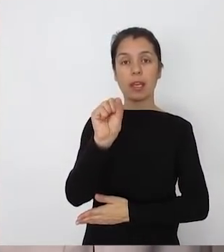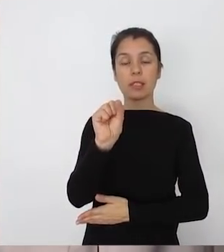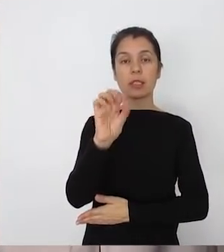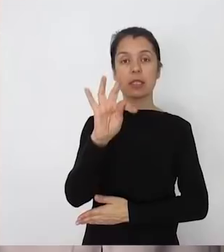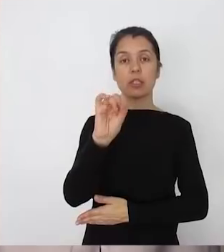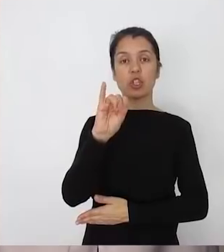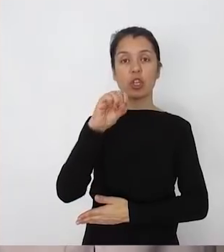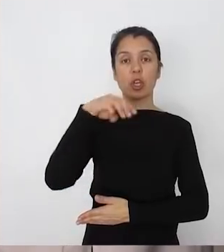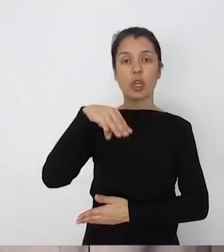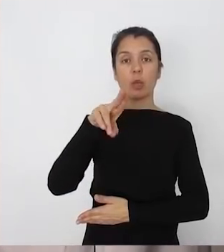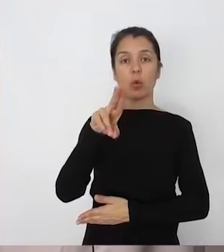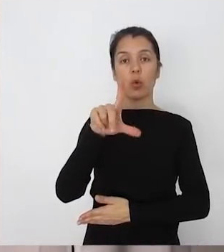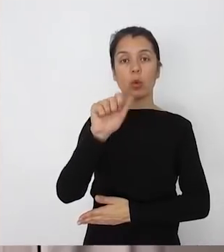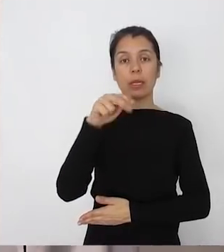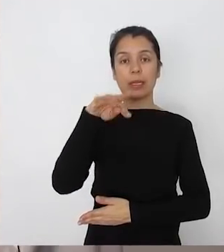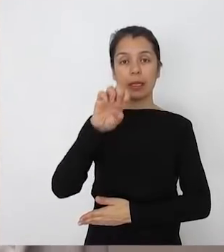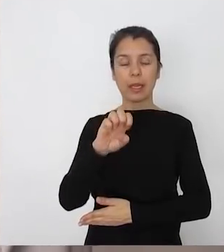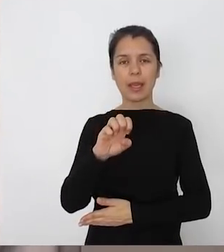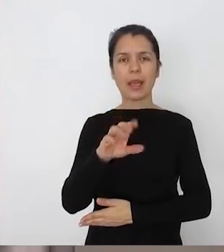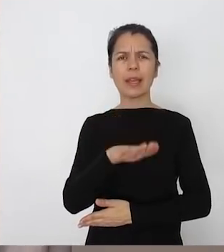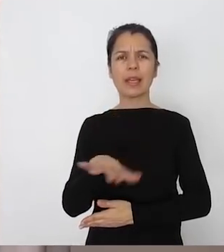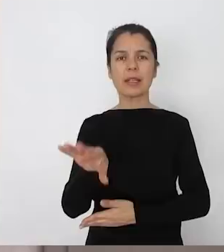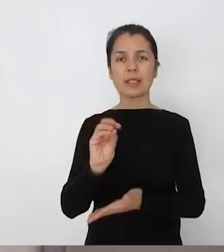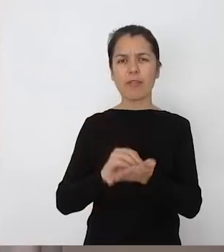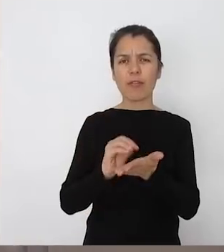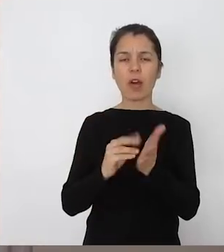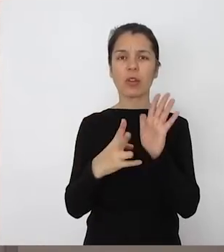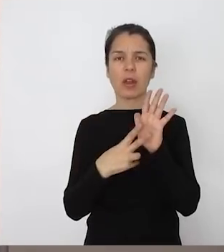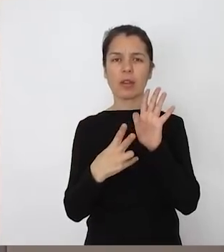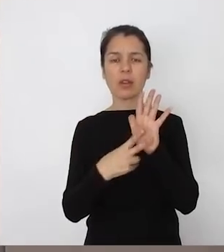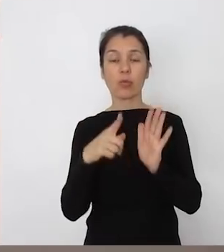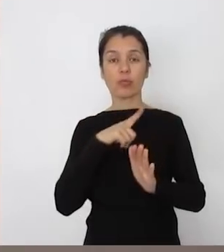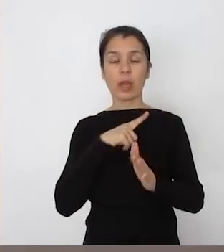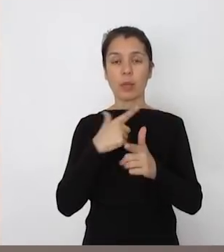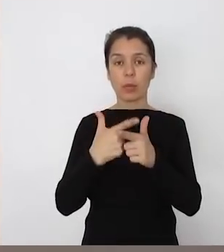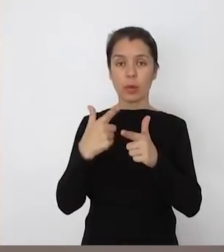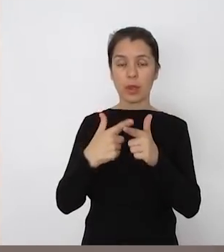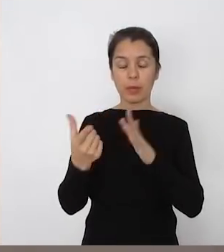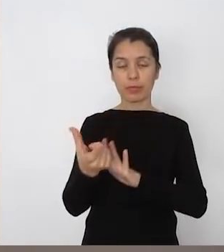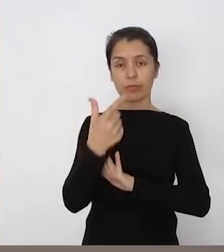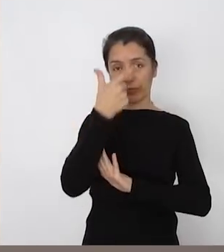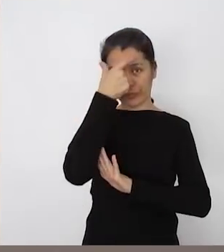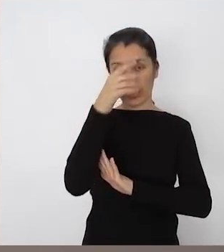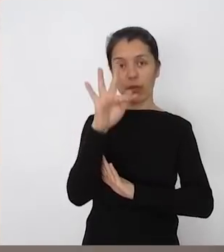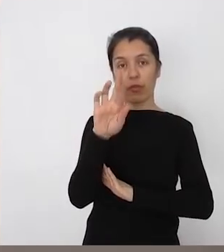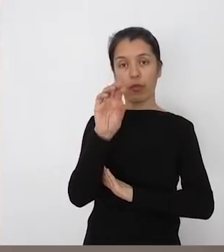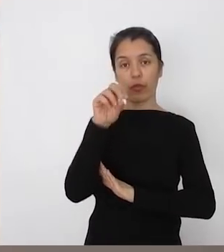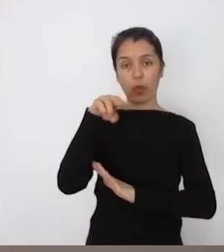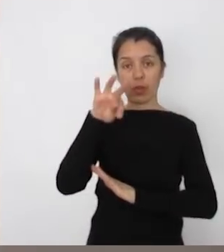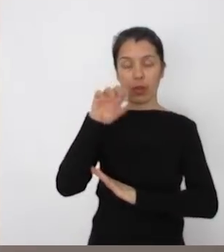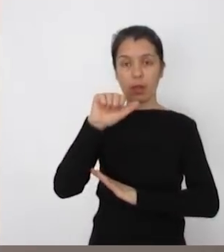na desatenção, inquietação e impulsividade. Metilfenidato concerta, Venvance, lisdexanfetamina. Só para explicar para